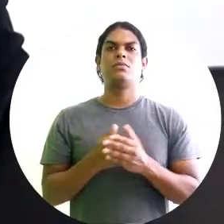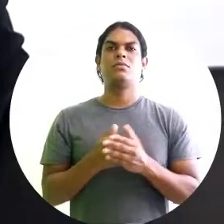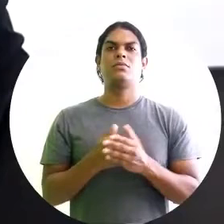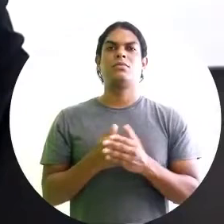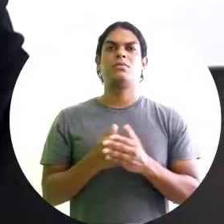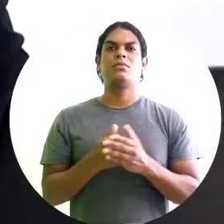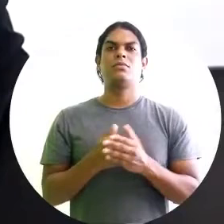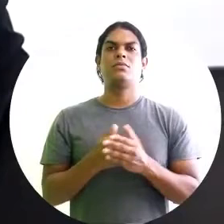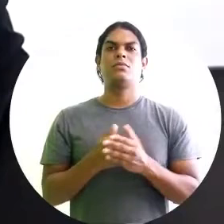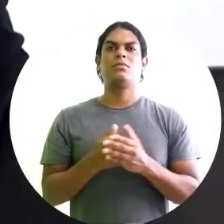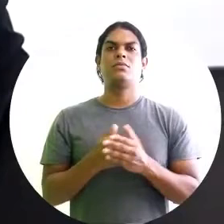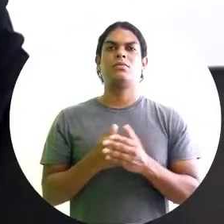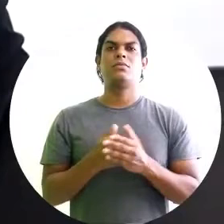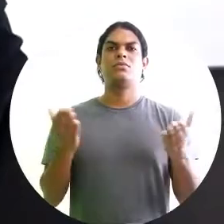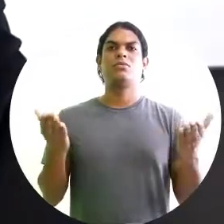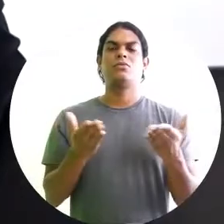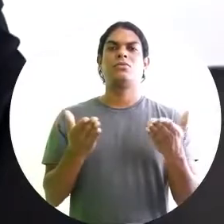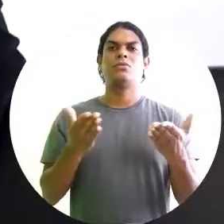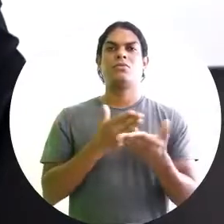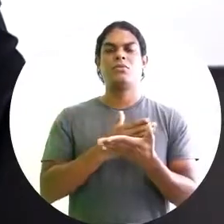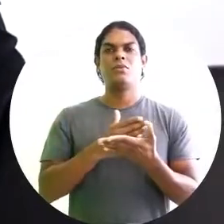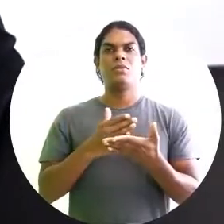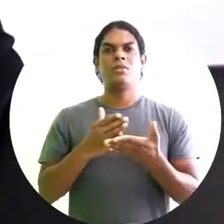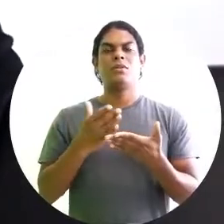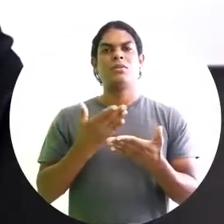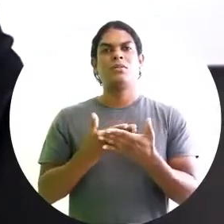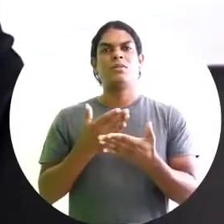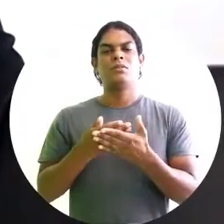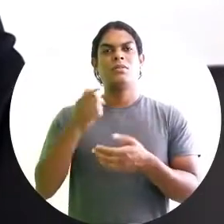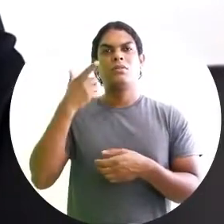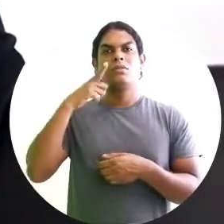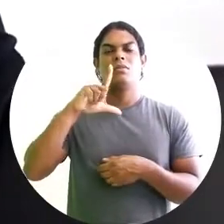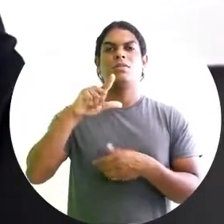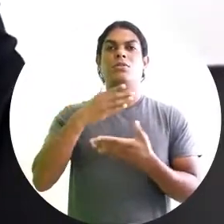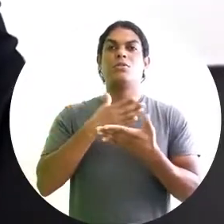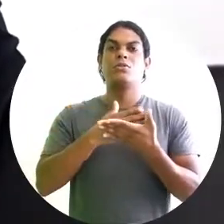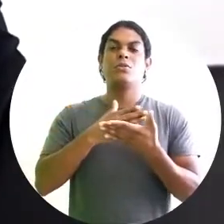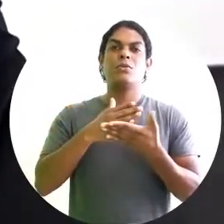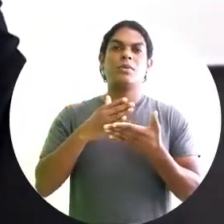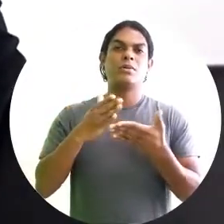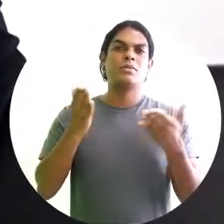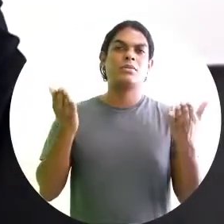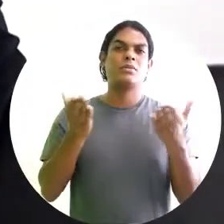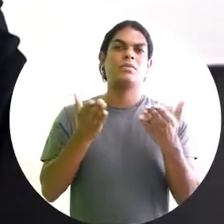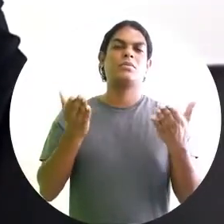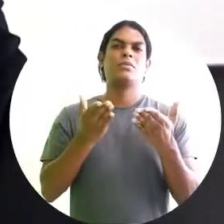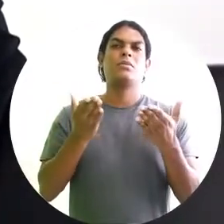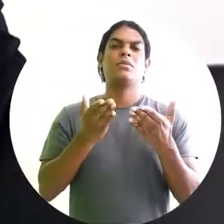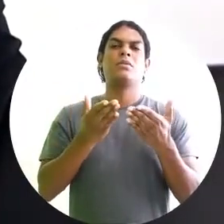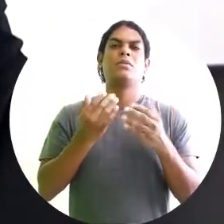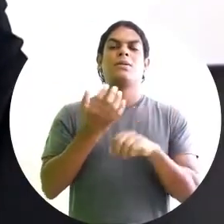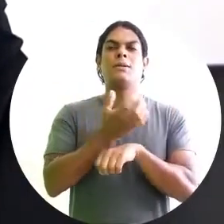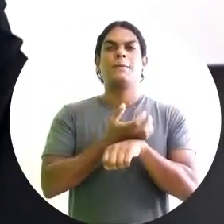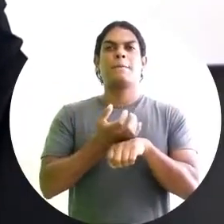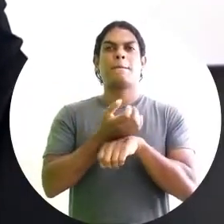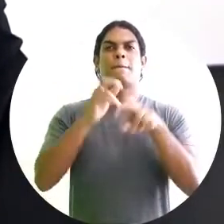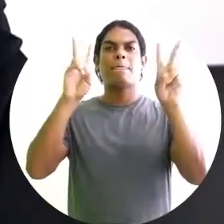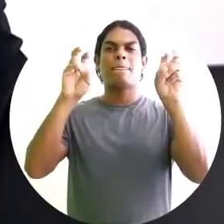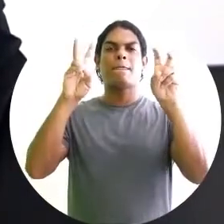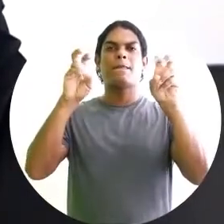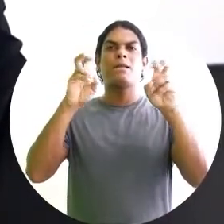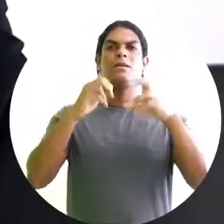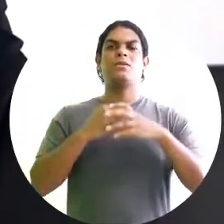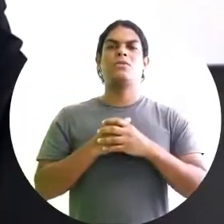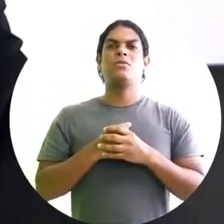visto da cintura para cima. Hoje vamos reiniciar nossos estudos. Vamos começar agora pela